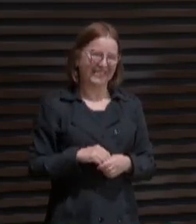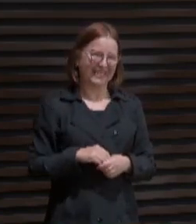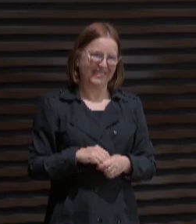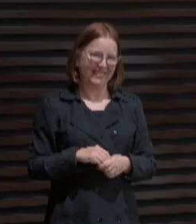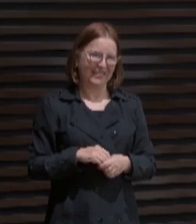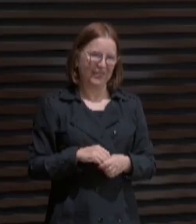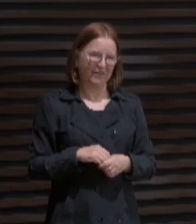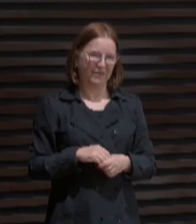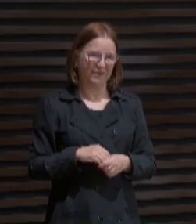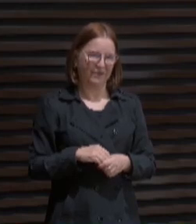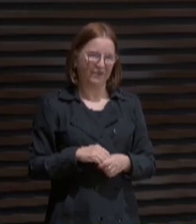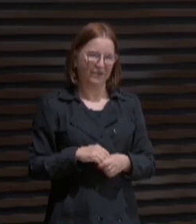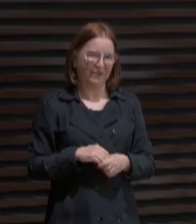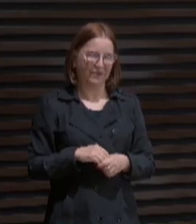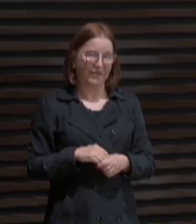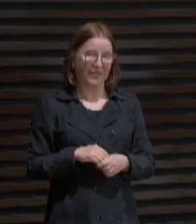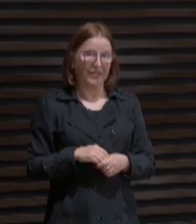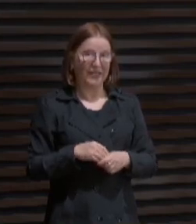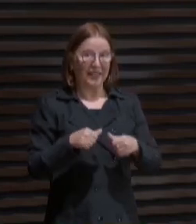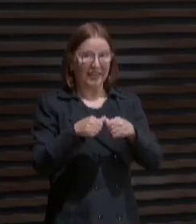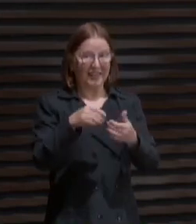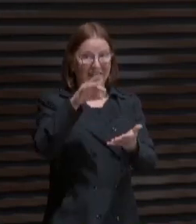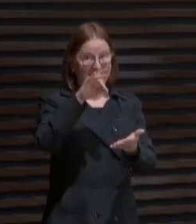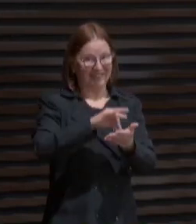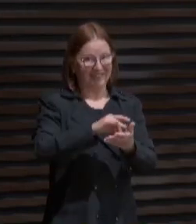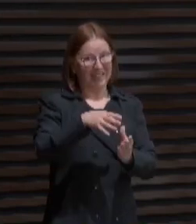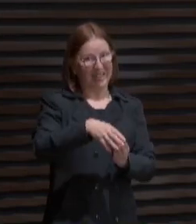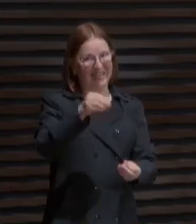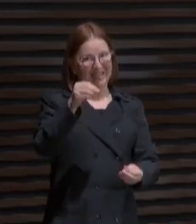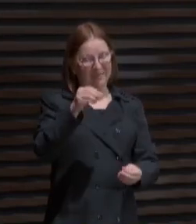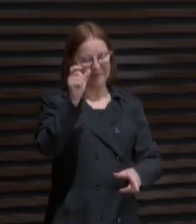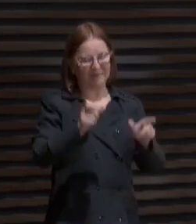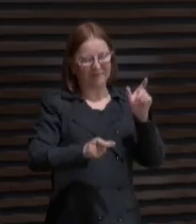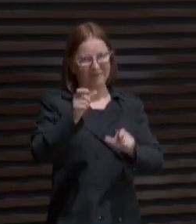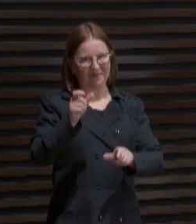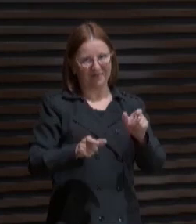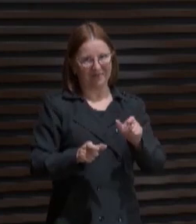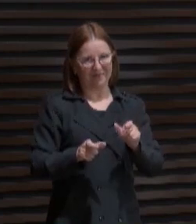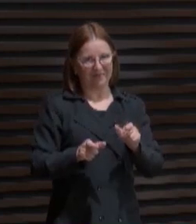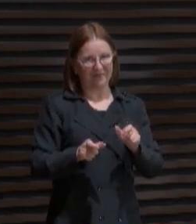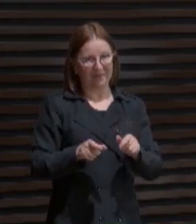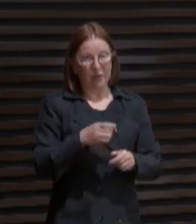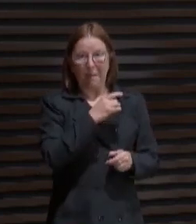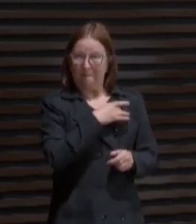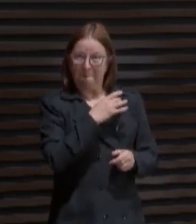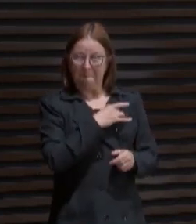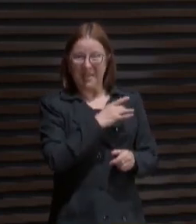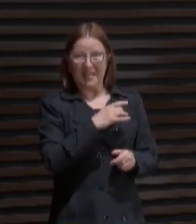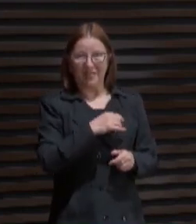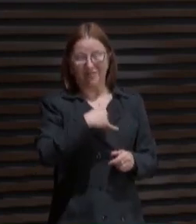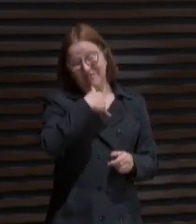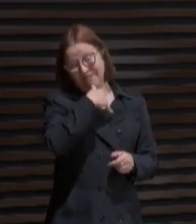a amizade da alma humana. Com o medo, com a tristeza e com